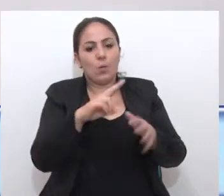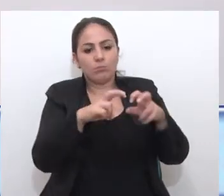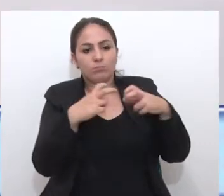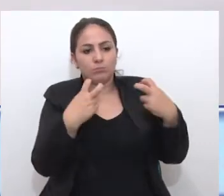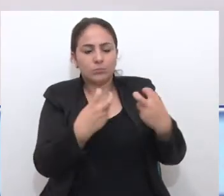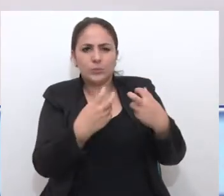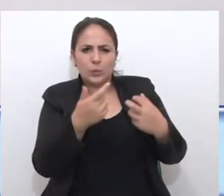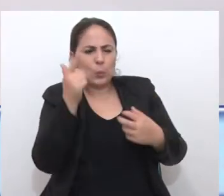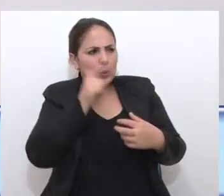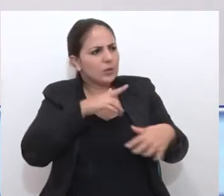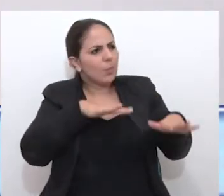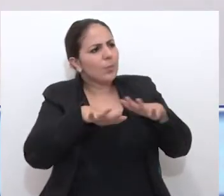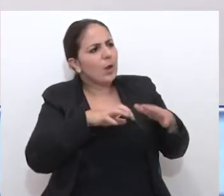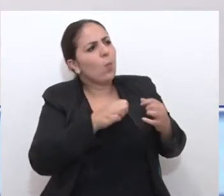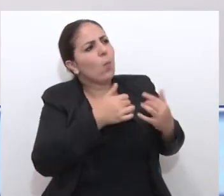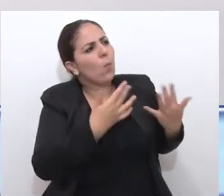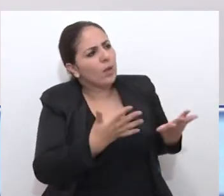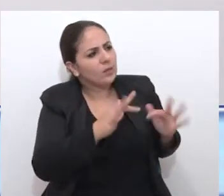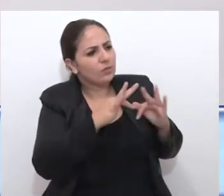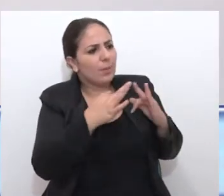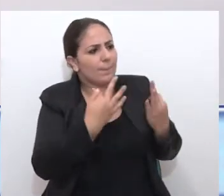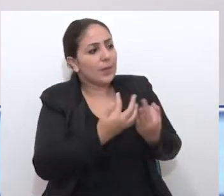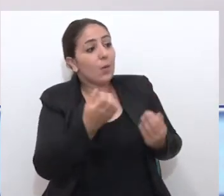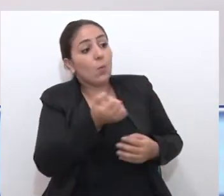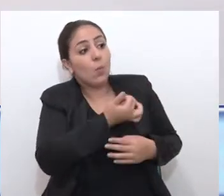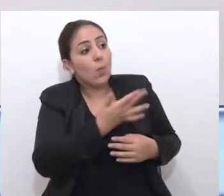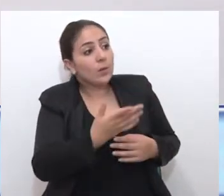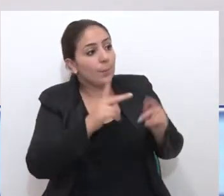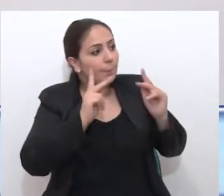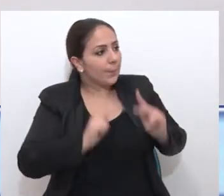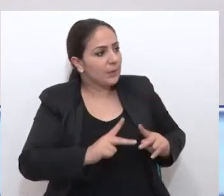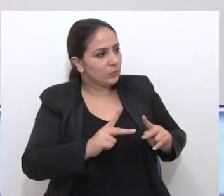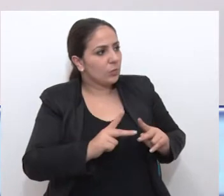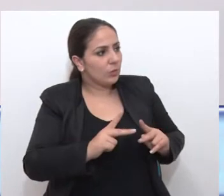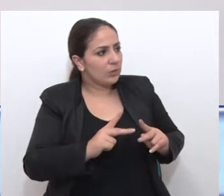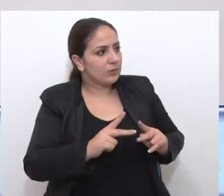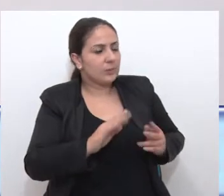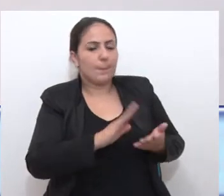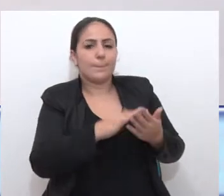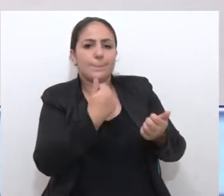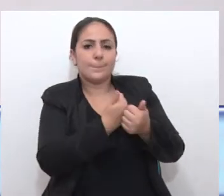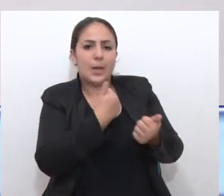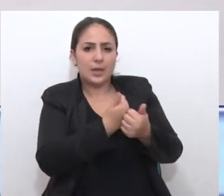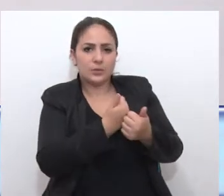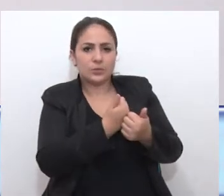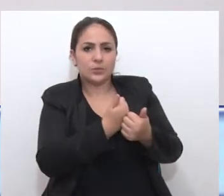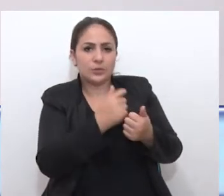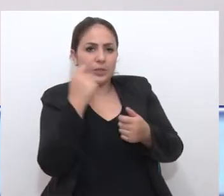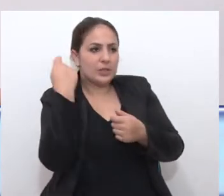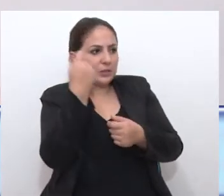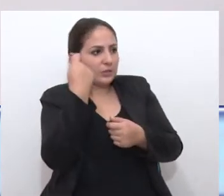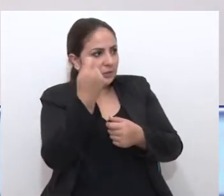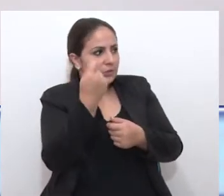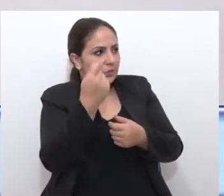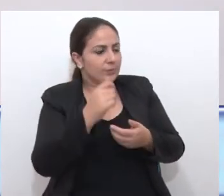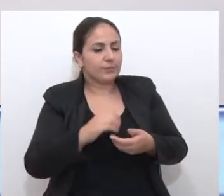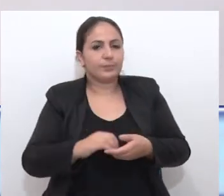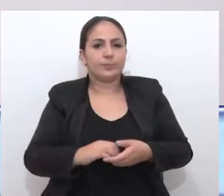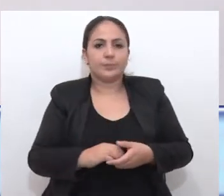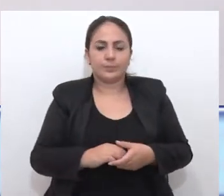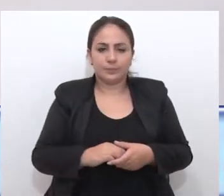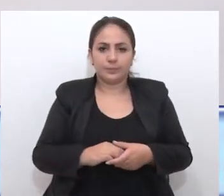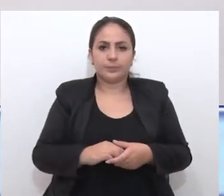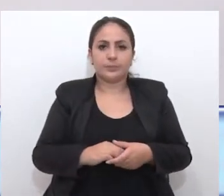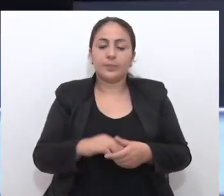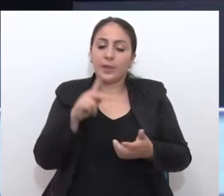dia da ronda lá, vocês conseguem mobilizar quantas famílias, quantas pessoas em volta do tradicionalismo, de querer ajudar e receber bem lá